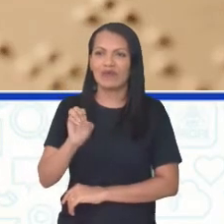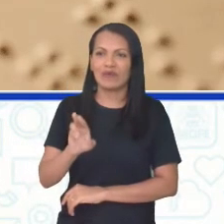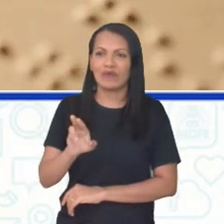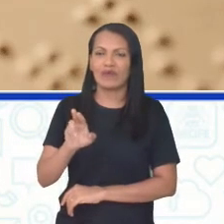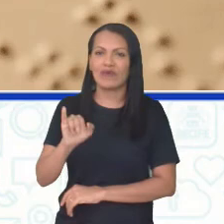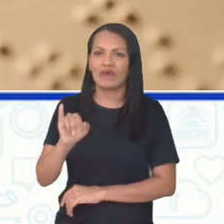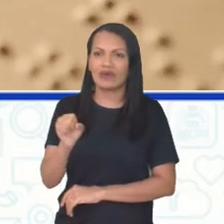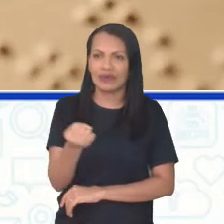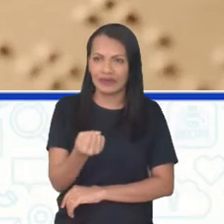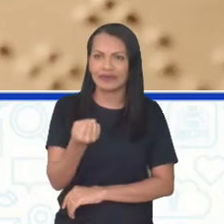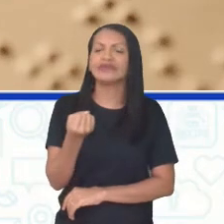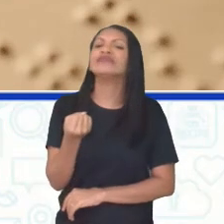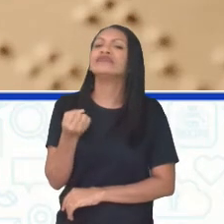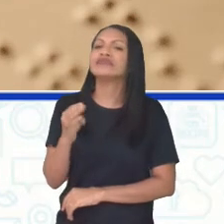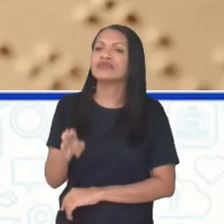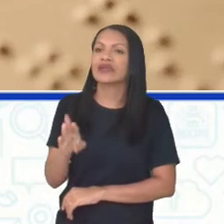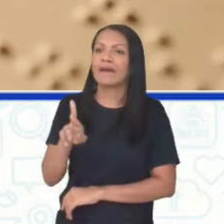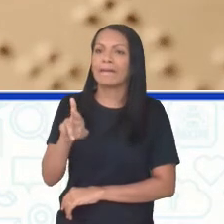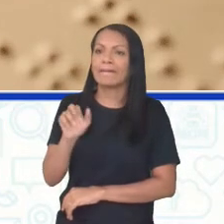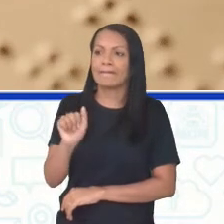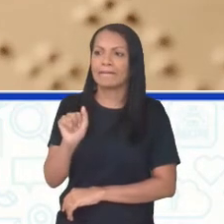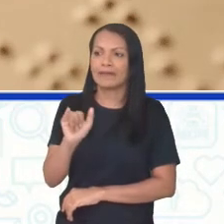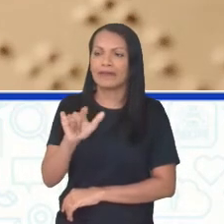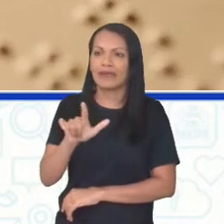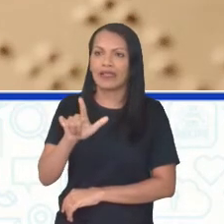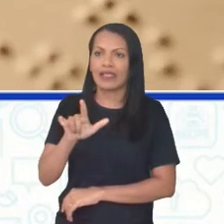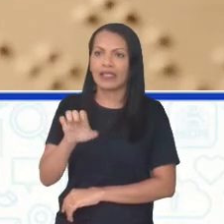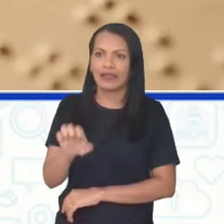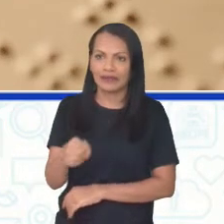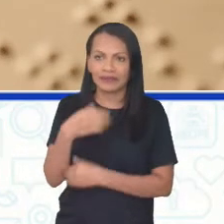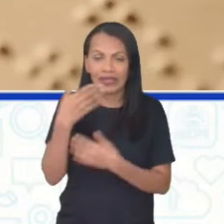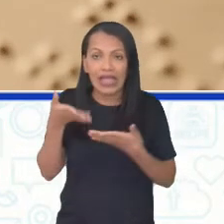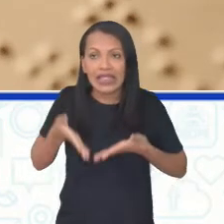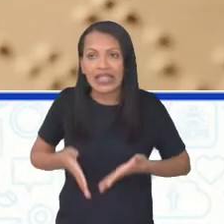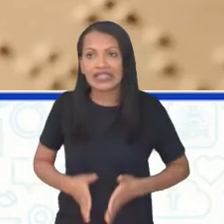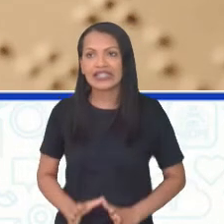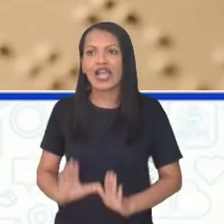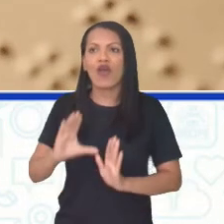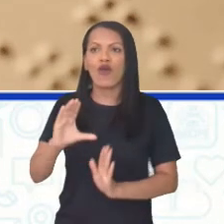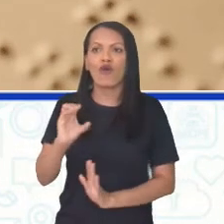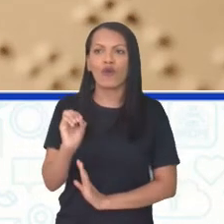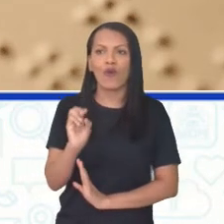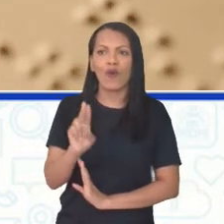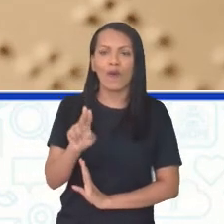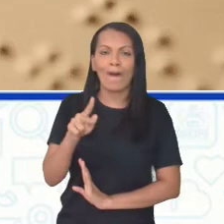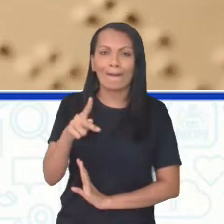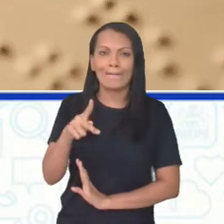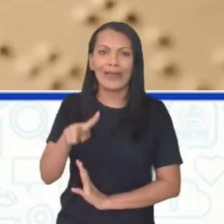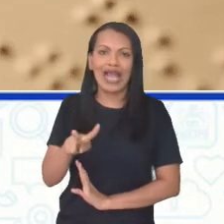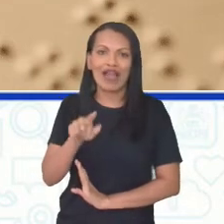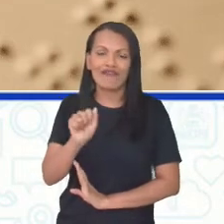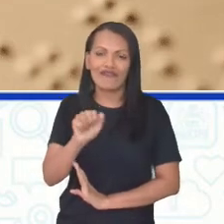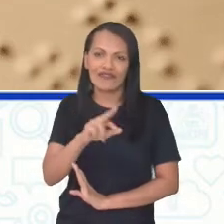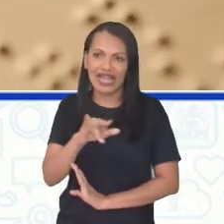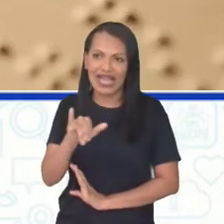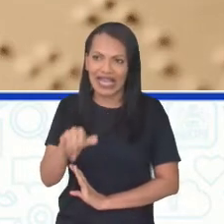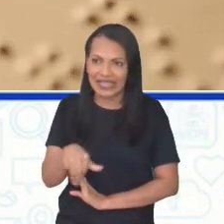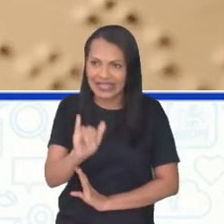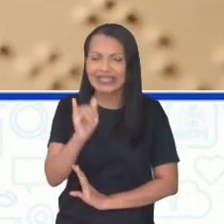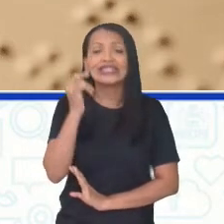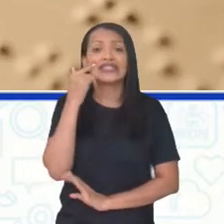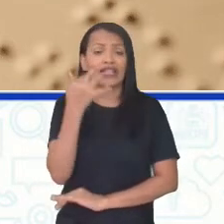aí é complicado, professora Camille. Couvary, talvez. Na Couvary. França, em 4 de janeiro